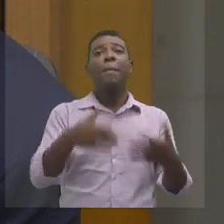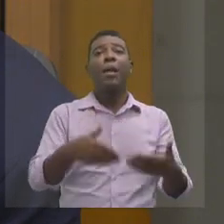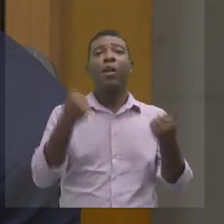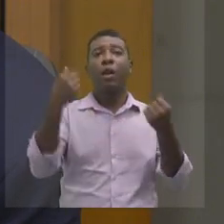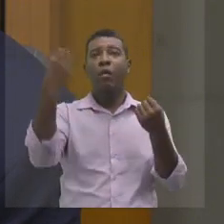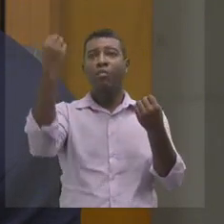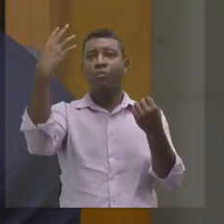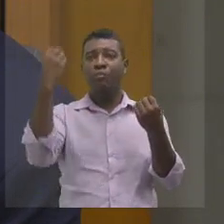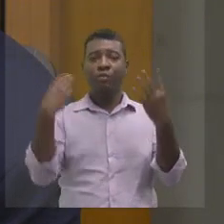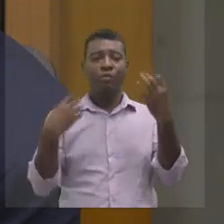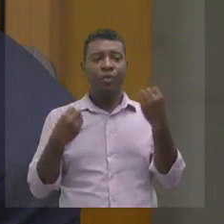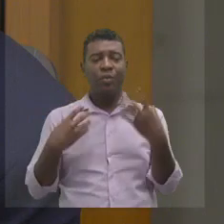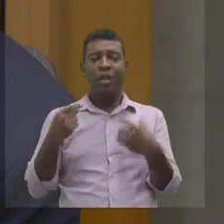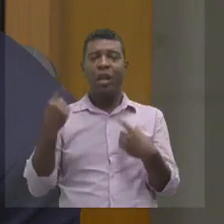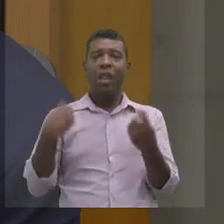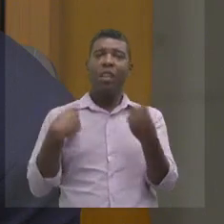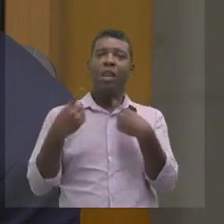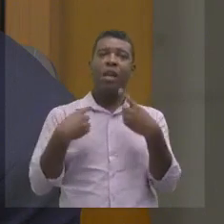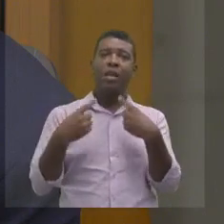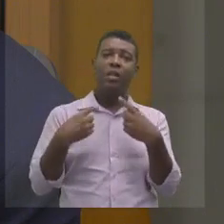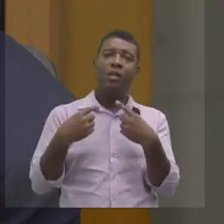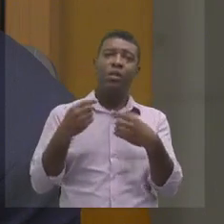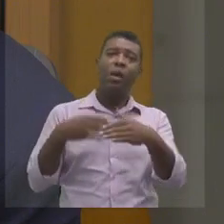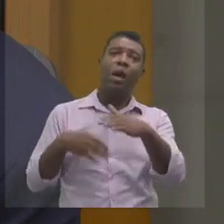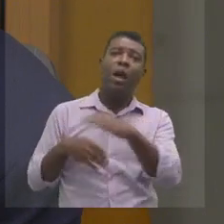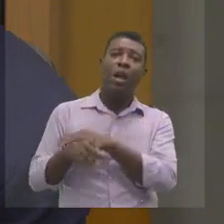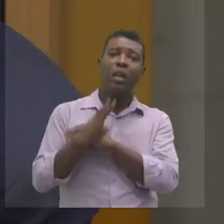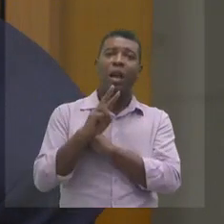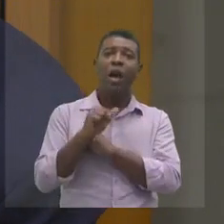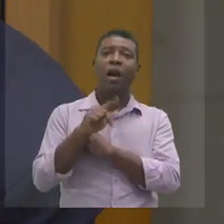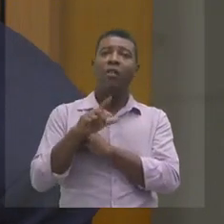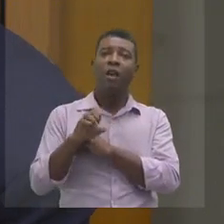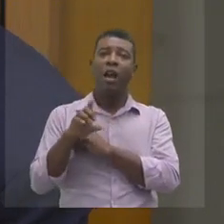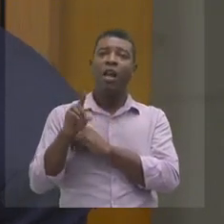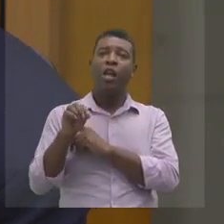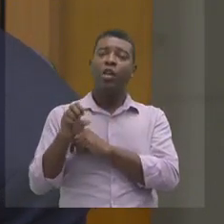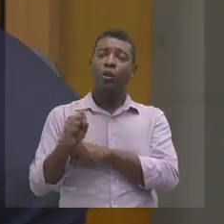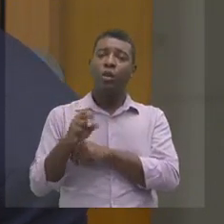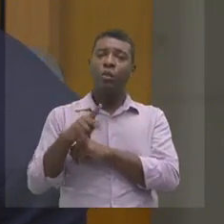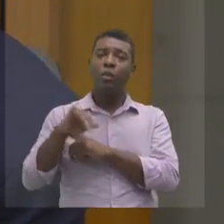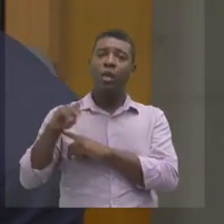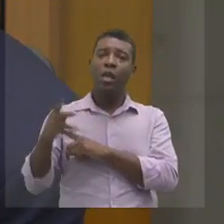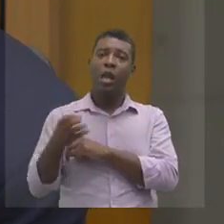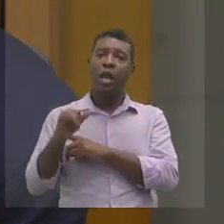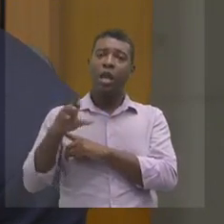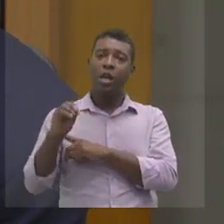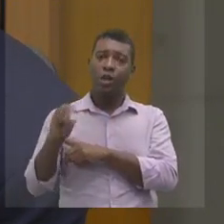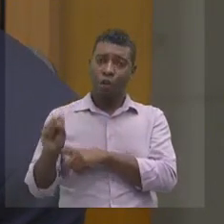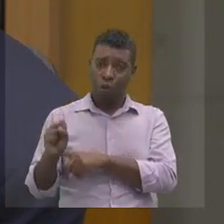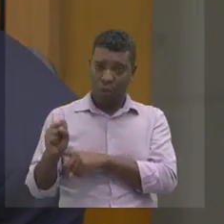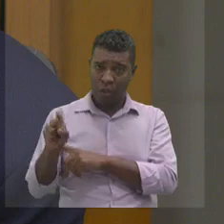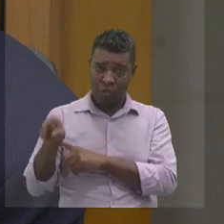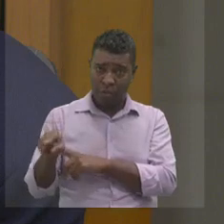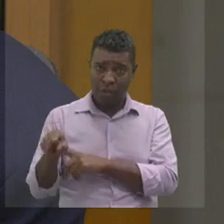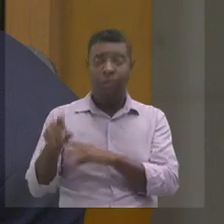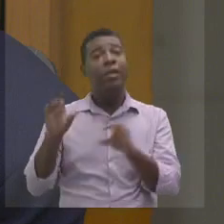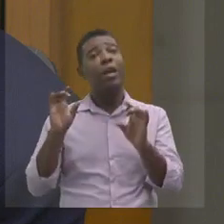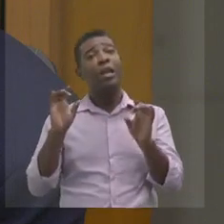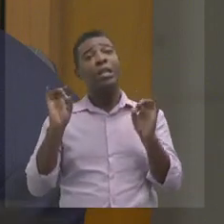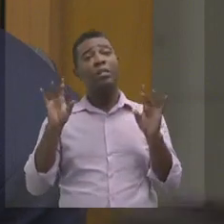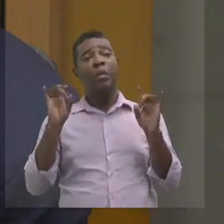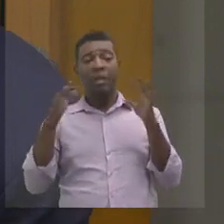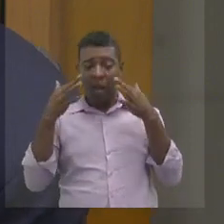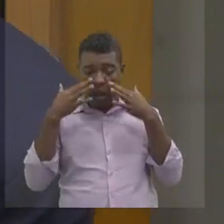na Via outono de Carvalho entrada para o bairro Vale dos Pinheiros na cidade de São Lourenço também e especial atenção no sentido